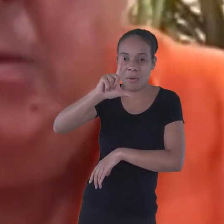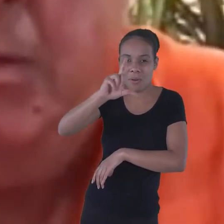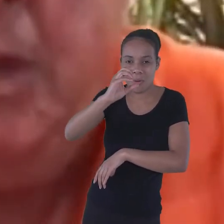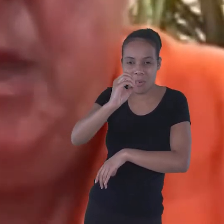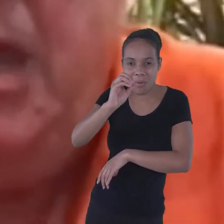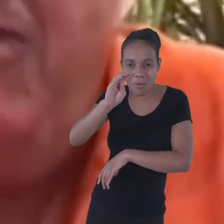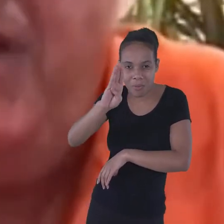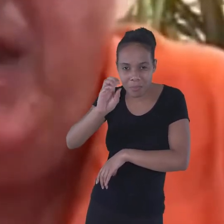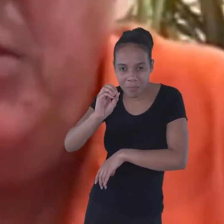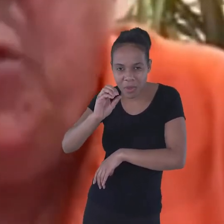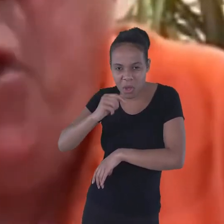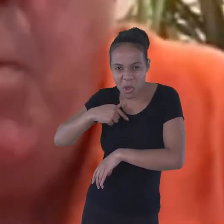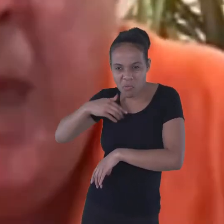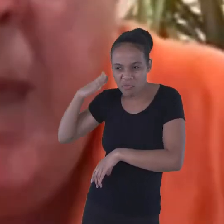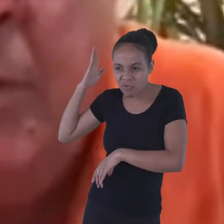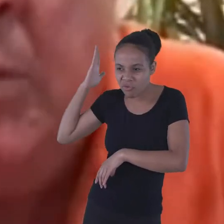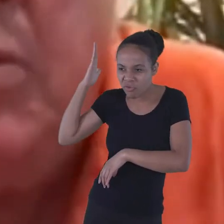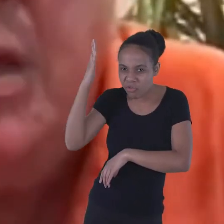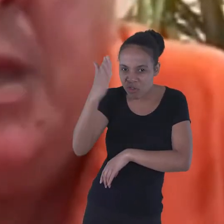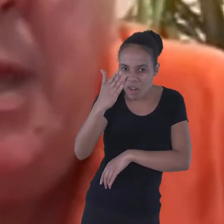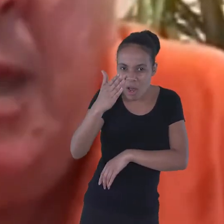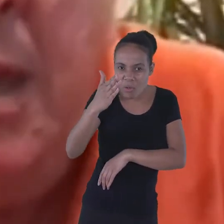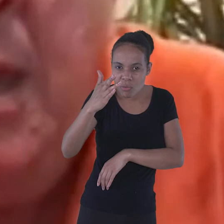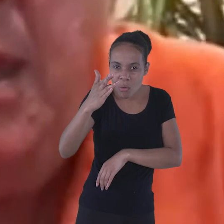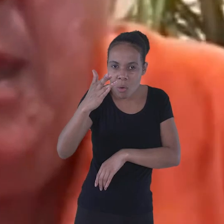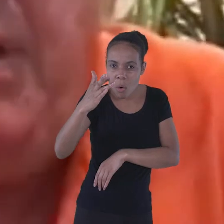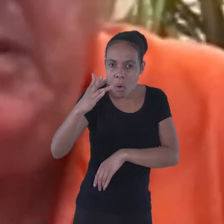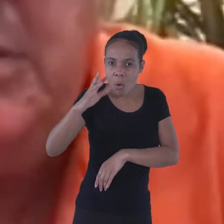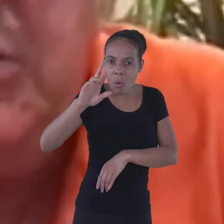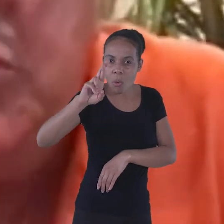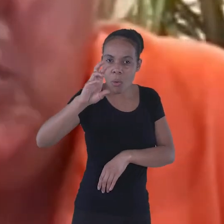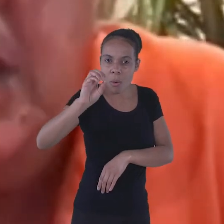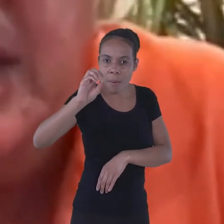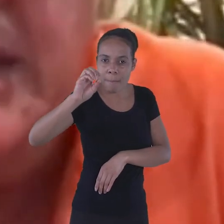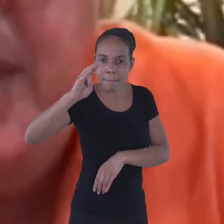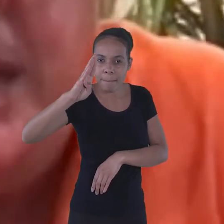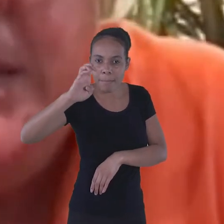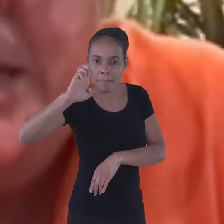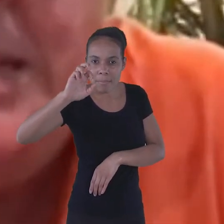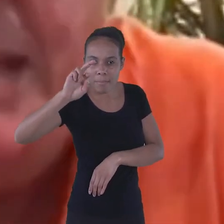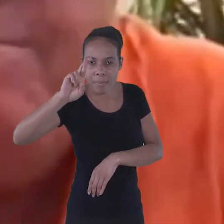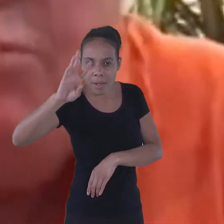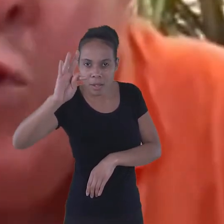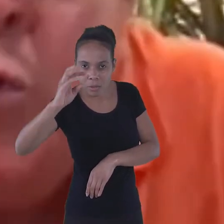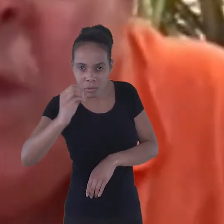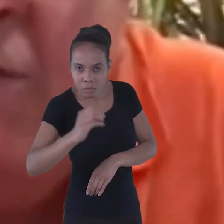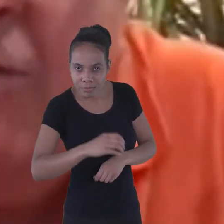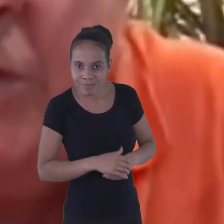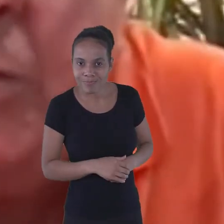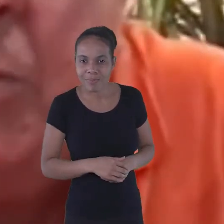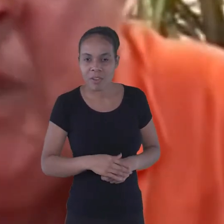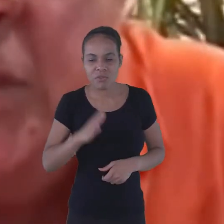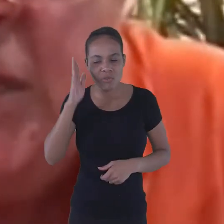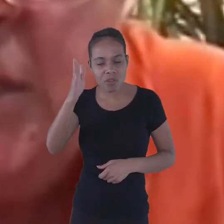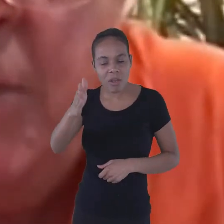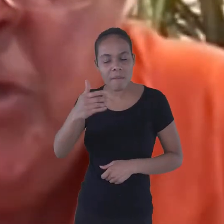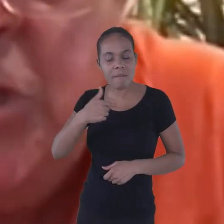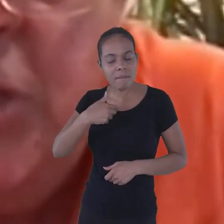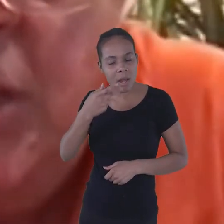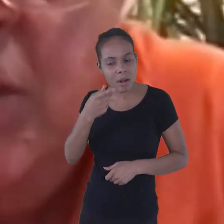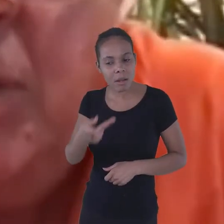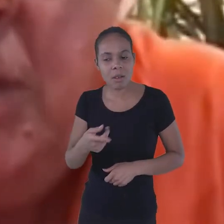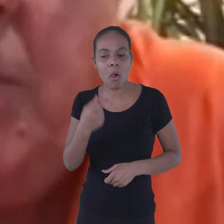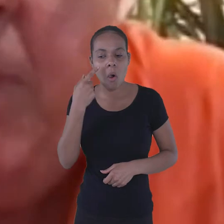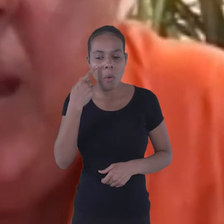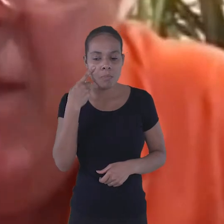Marinho e falei, doutor Roberto, eu estou aqui para dizer ao senhor que a Zezé Macedo está muito nervosa, com medo de ser